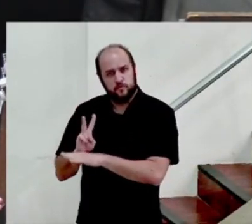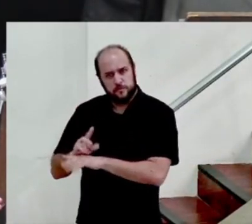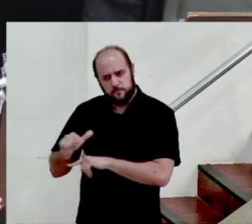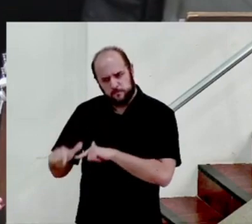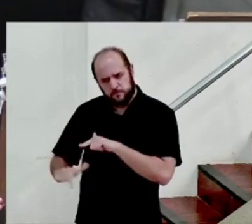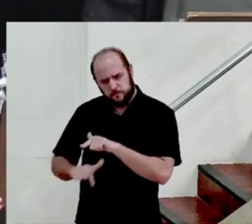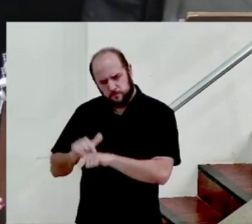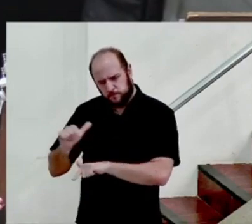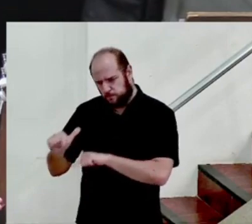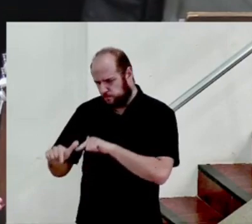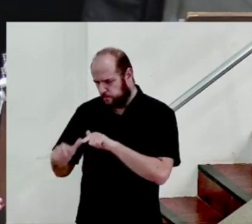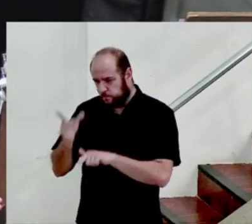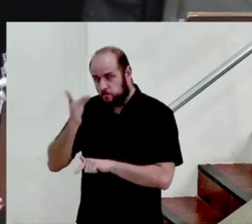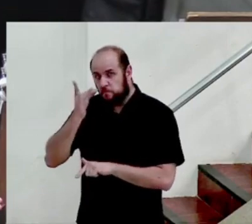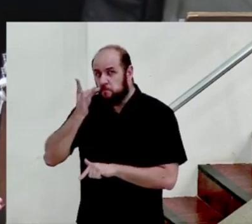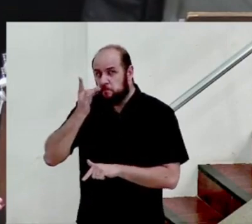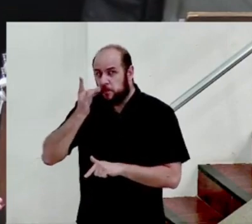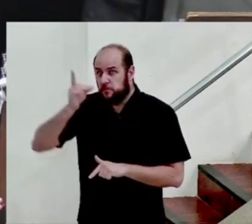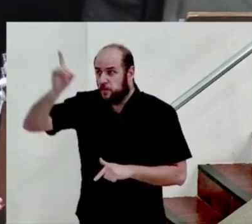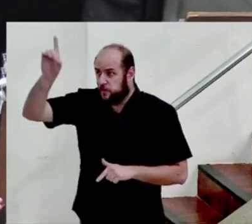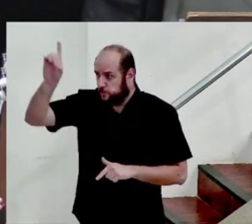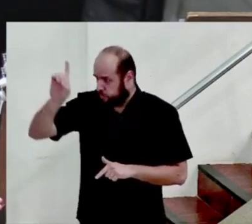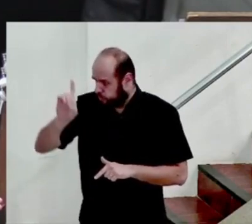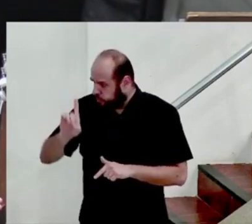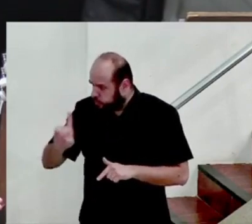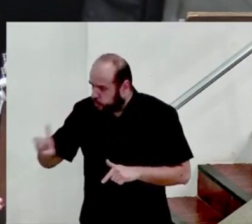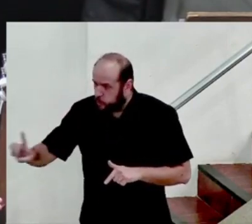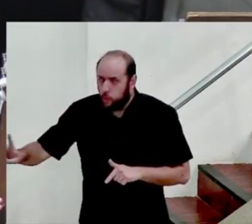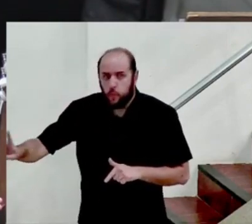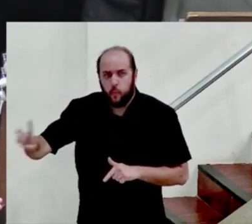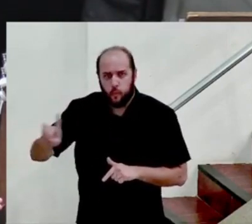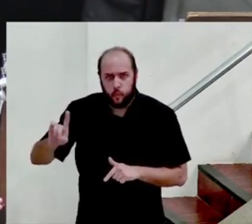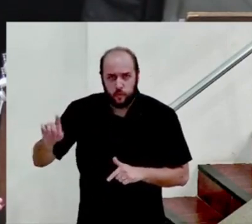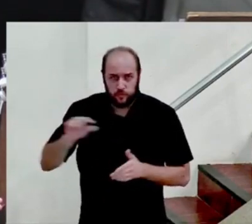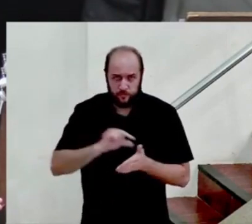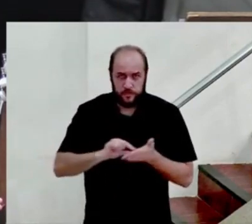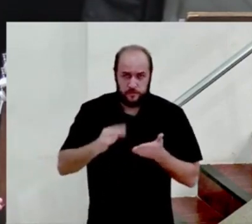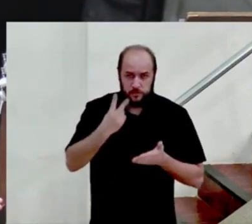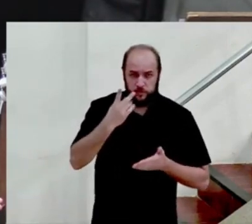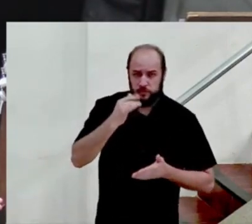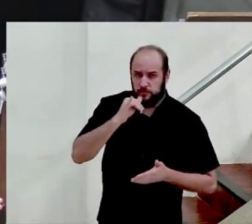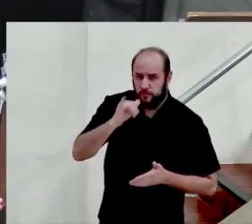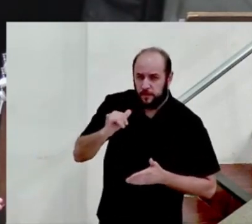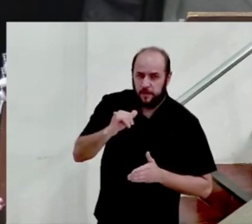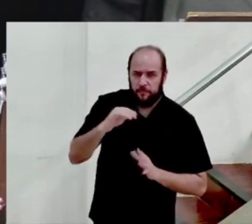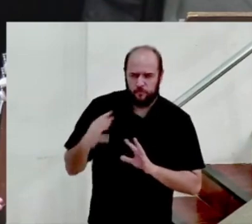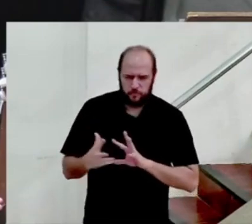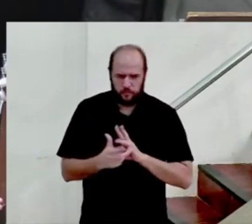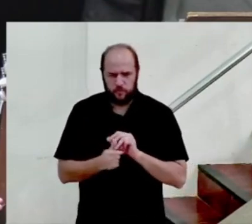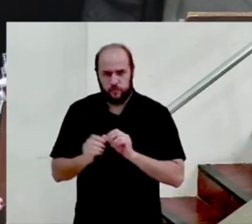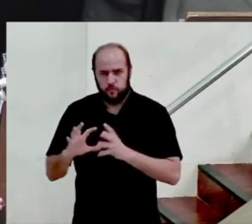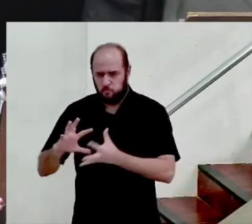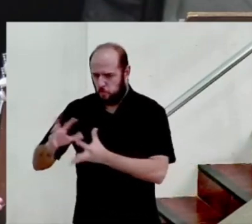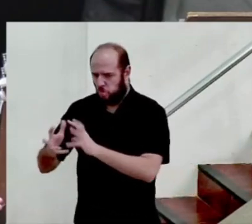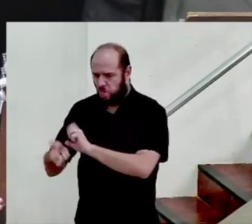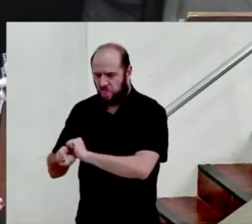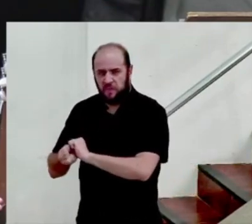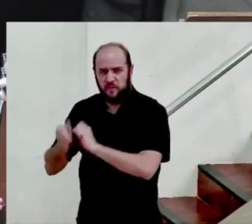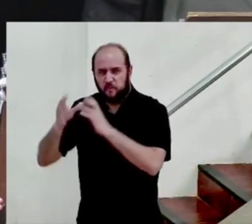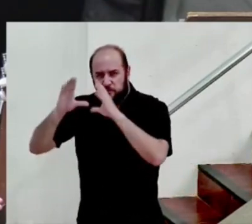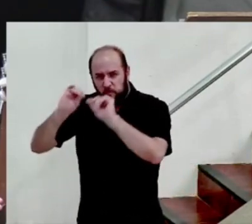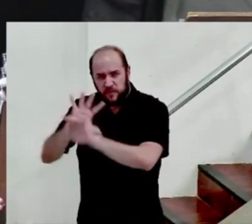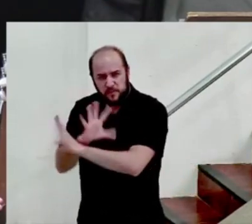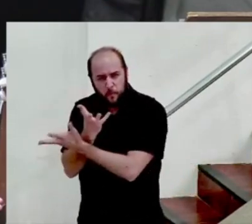sua própria presença nelas. Versículo 2. A terra, porém, estava sem forma e vazia. Havia trevas sobre a face